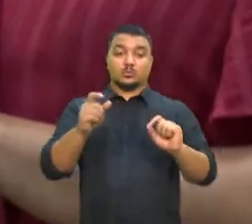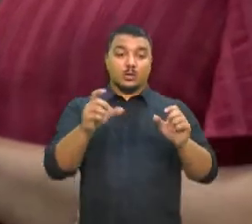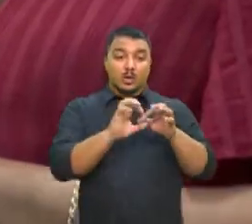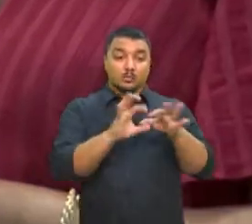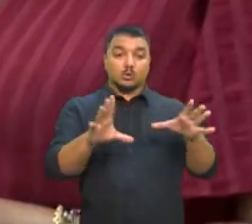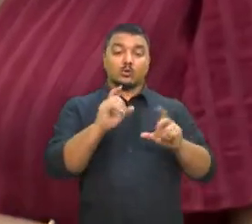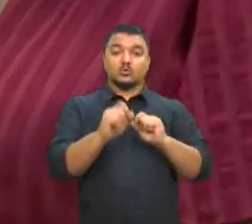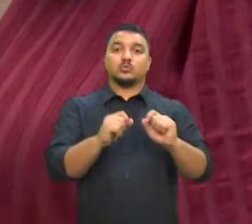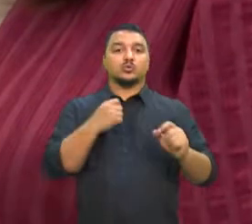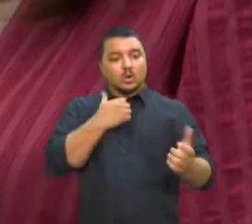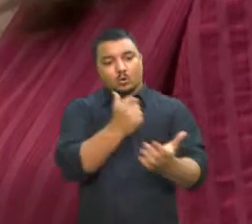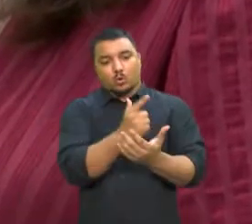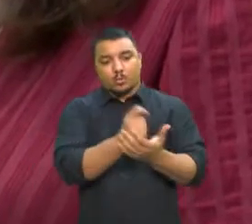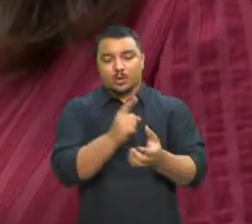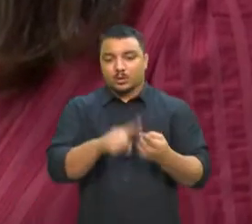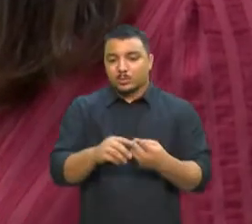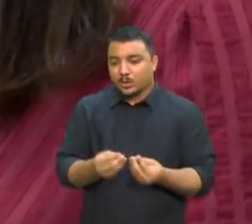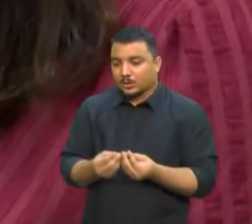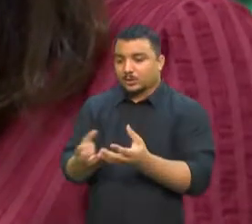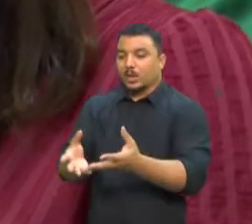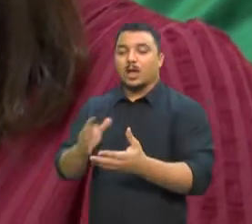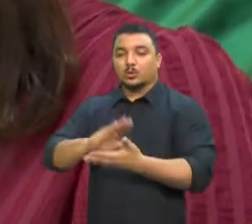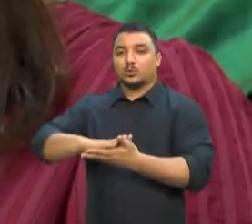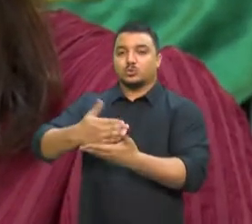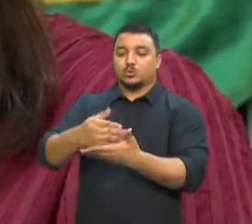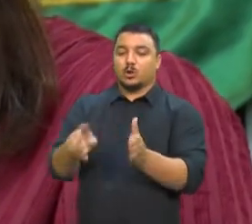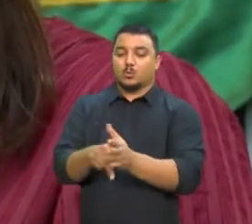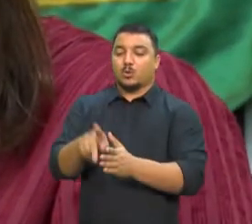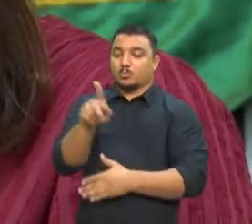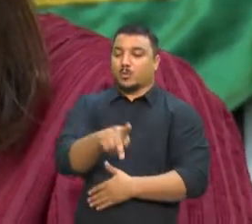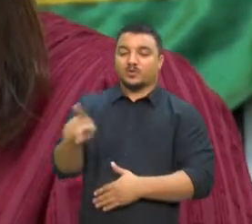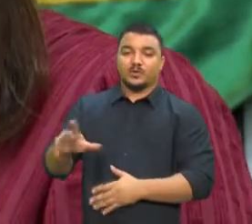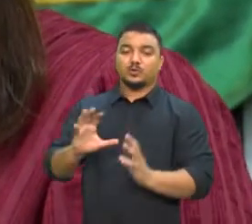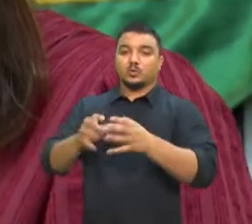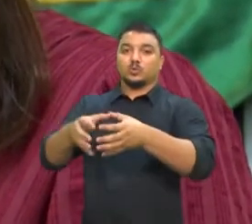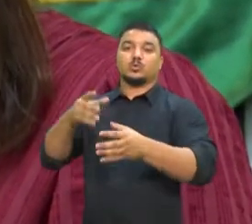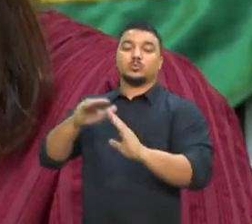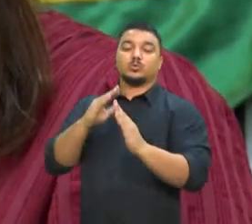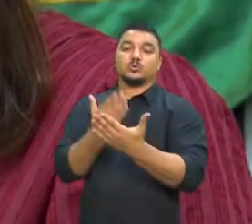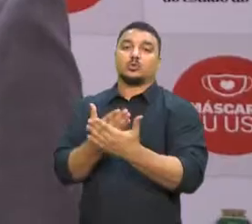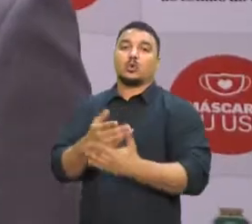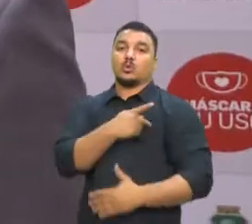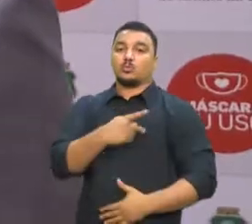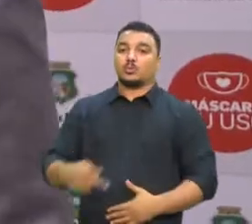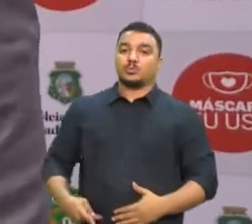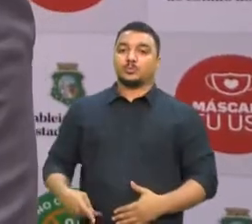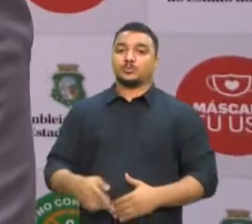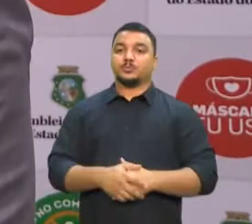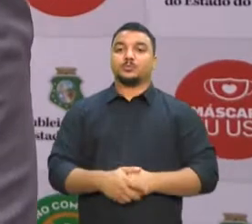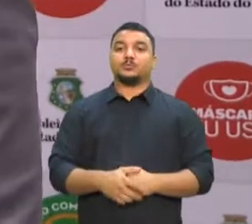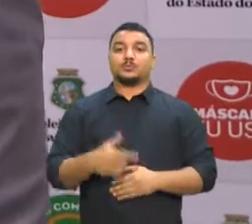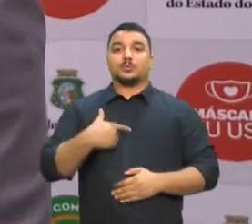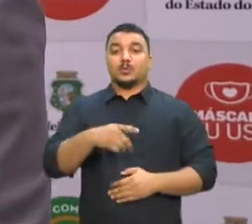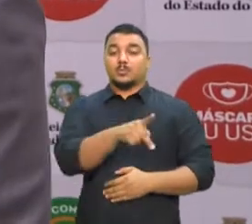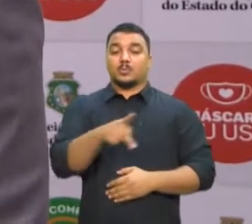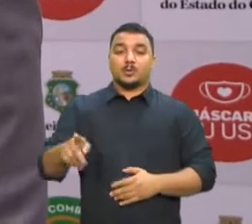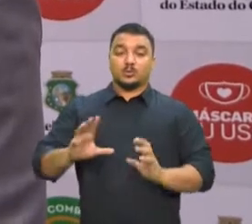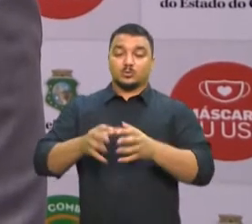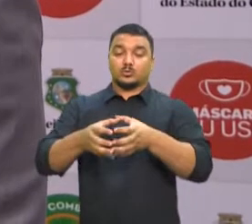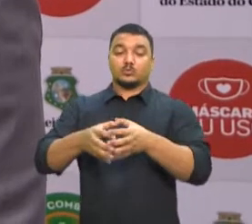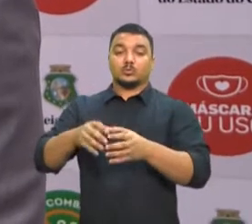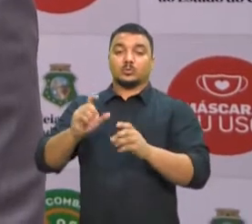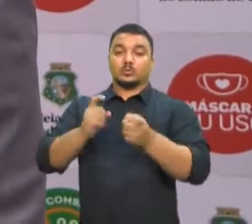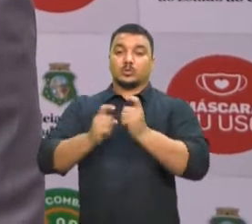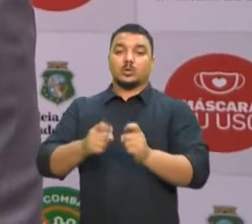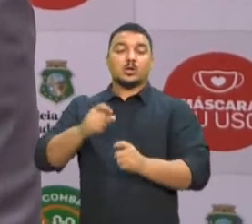a adquirir e a ceder notebooks para professores da rede pública de ensino. O presidente da Comissão de Educação da